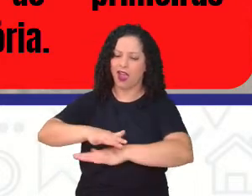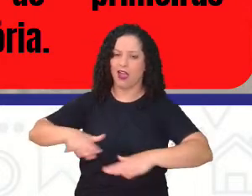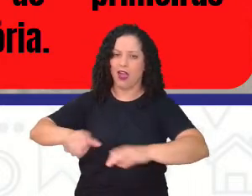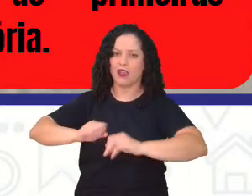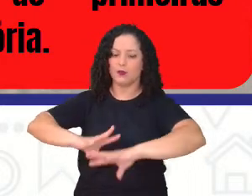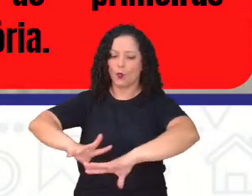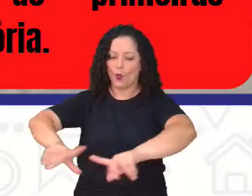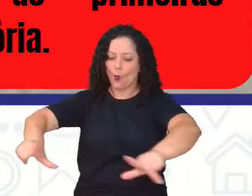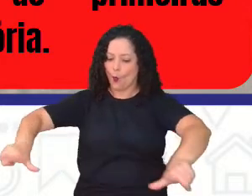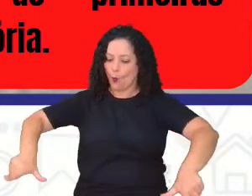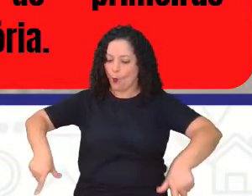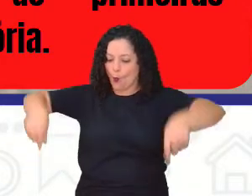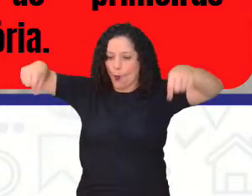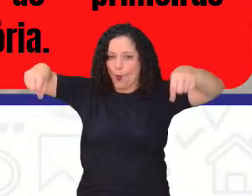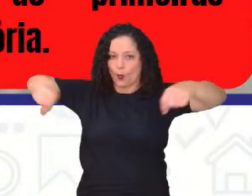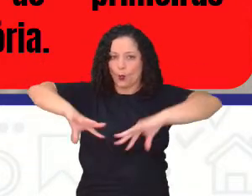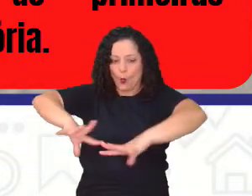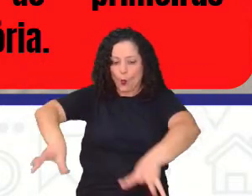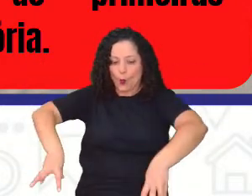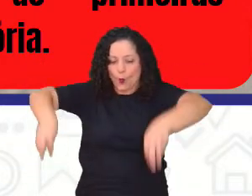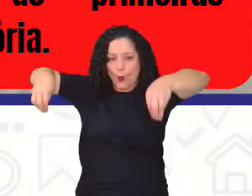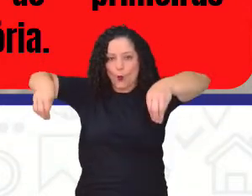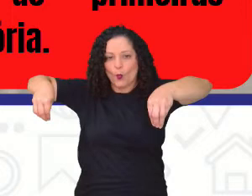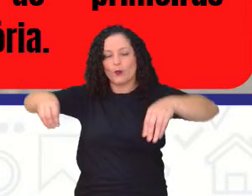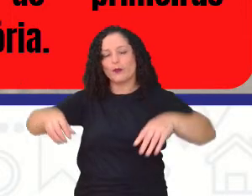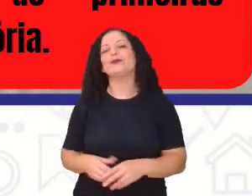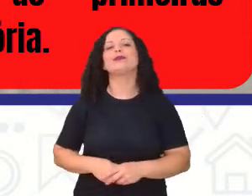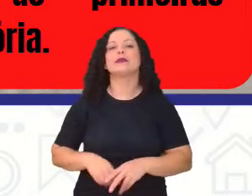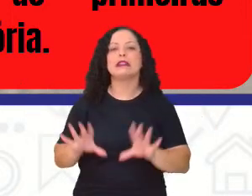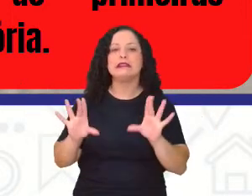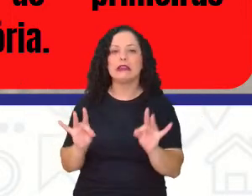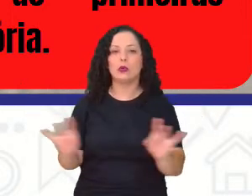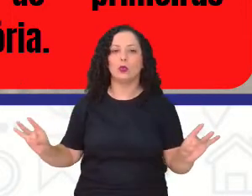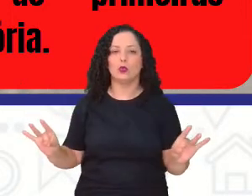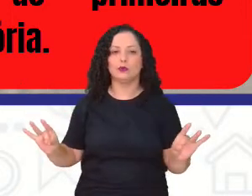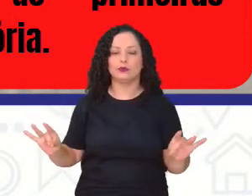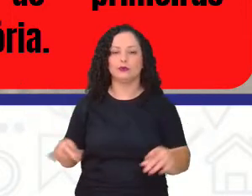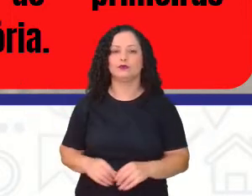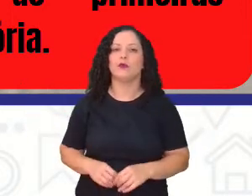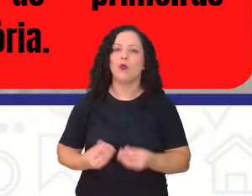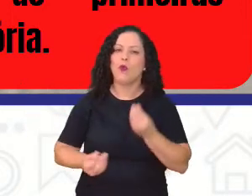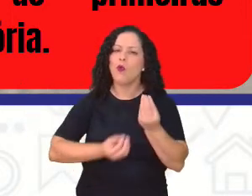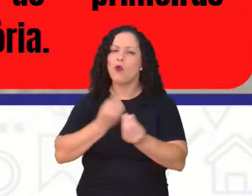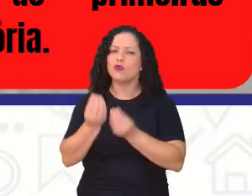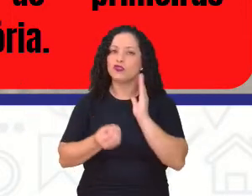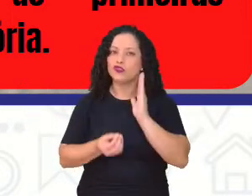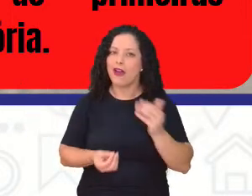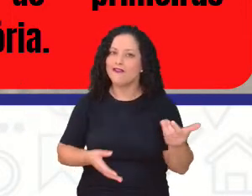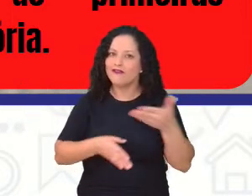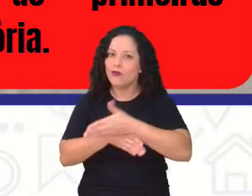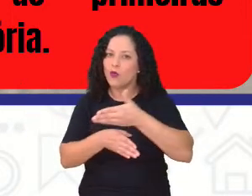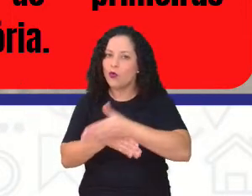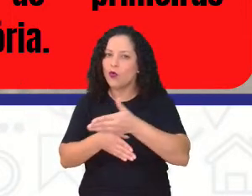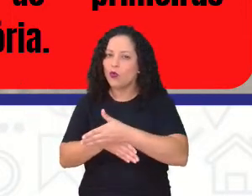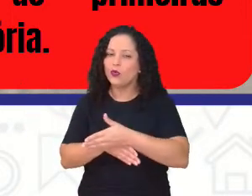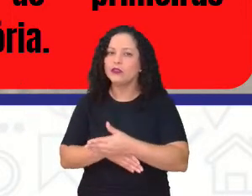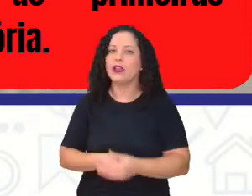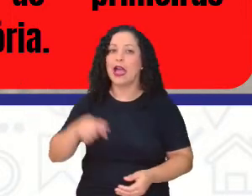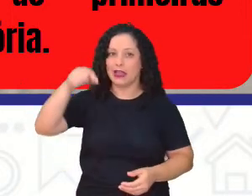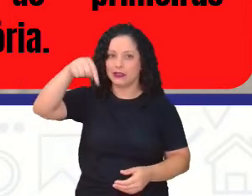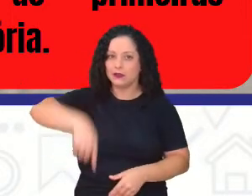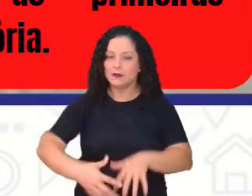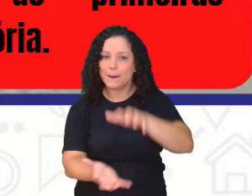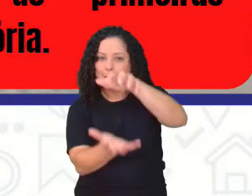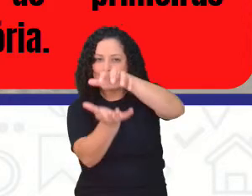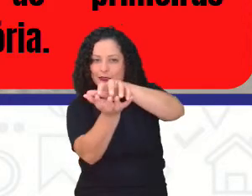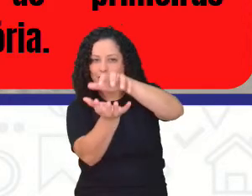seco, certo? Quem já teve a oportunidade de visitar o sertão do estado de